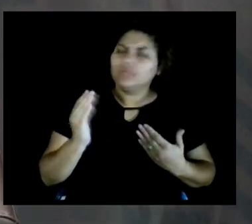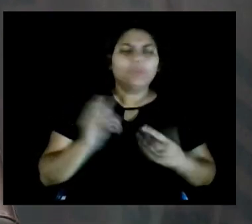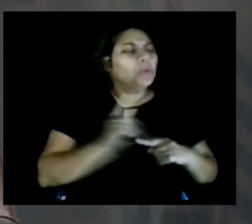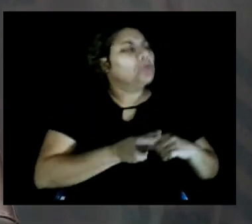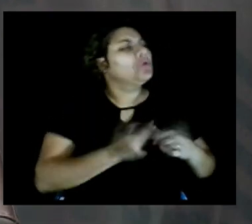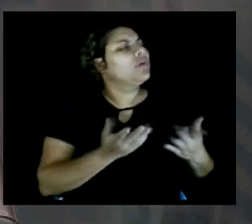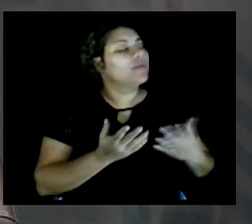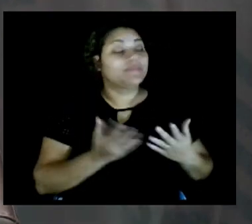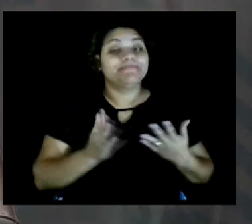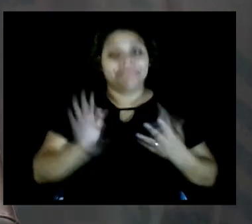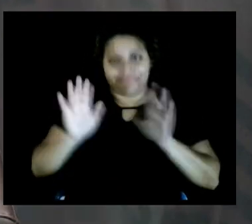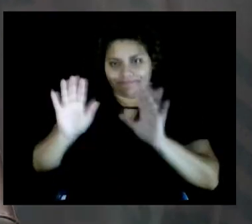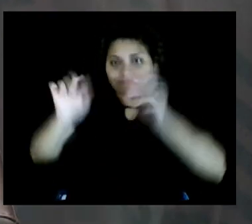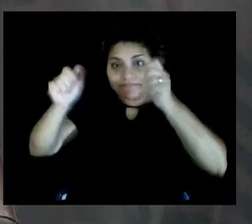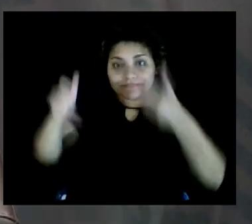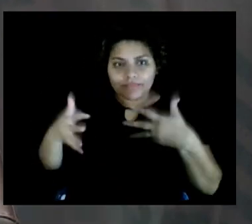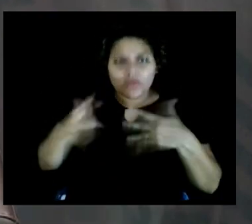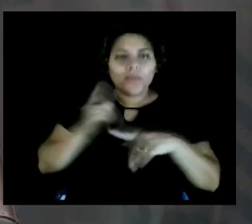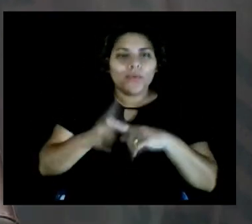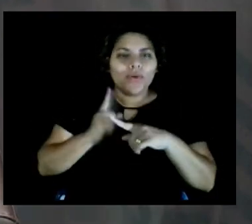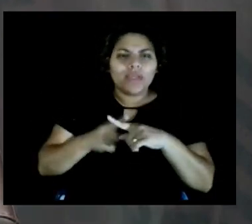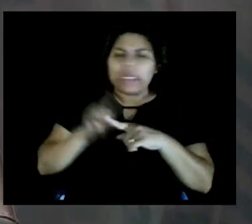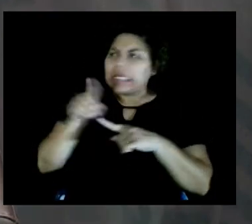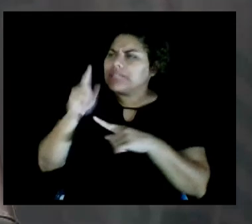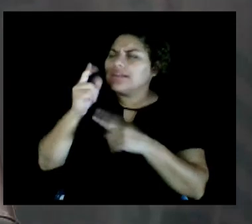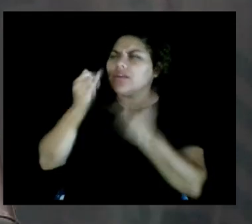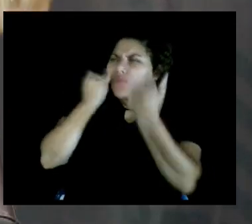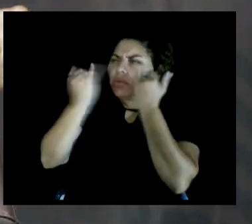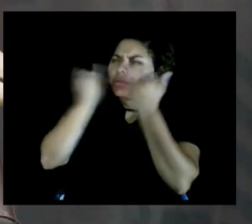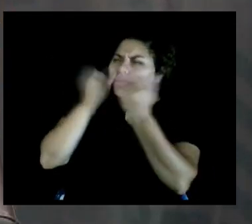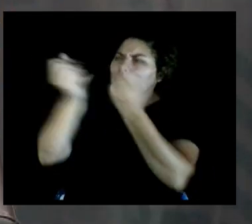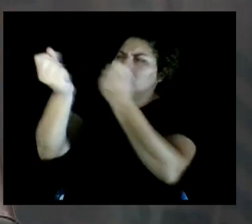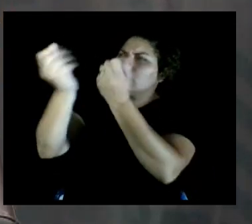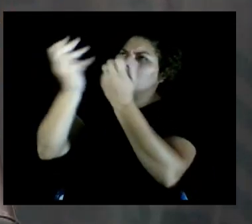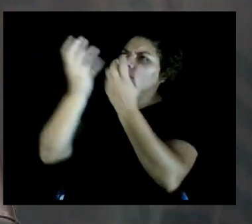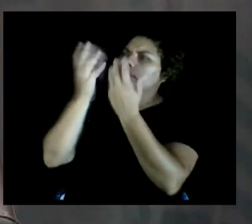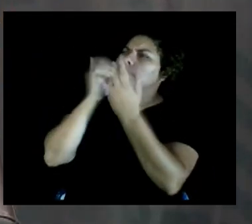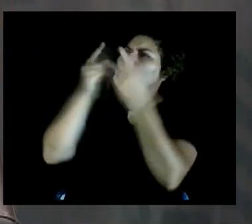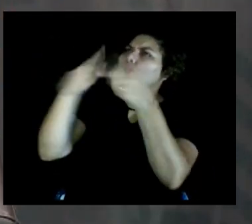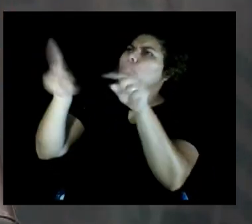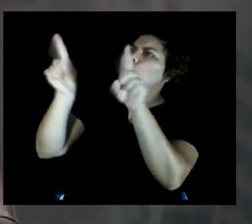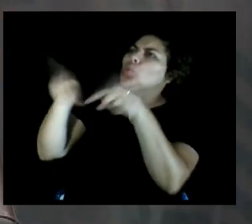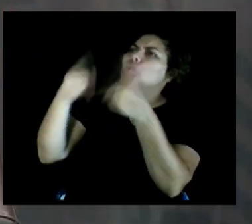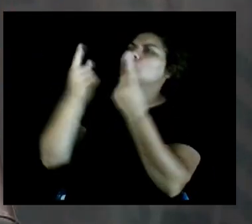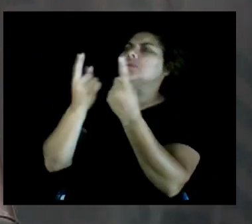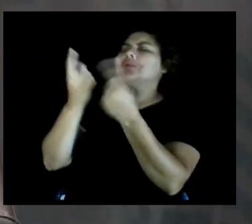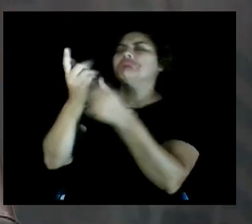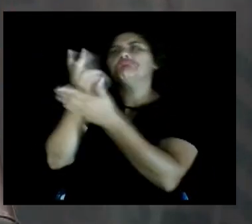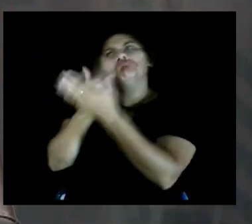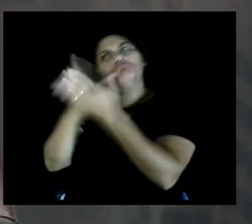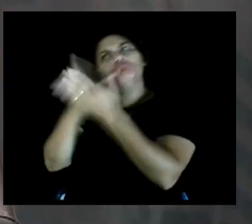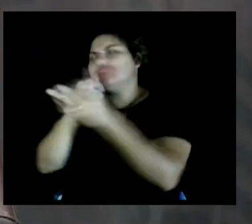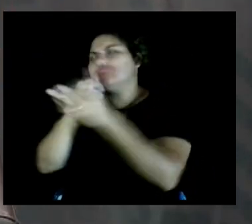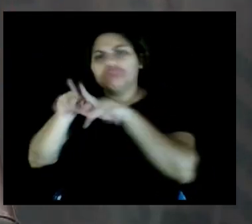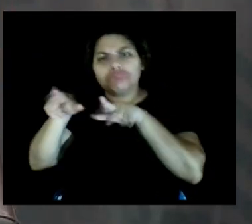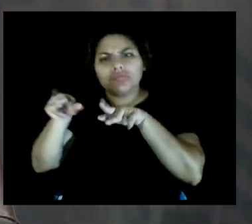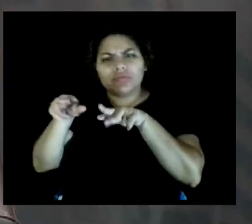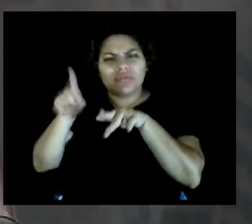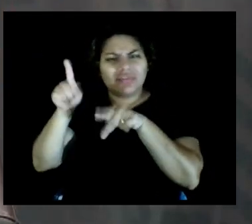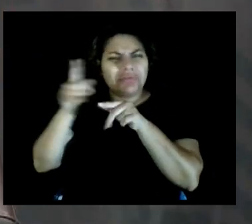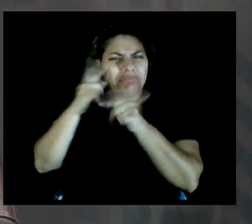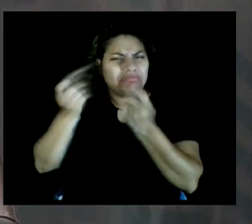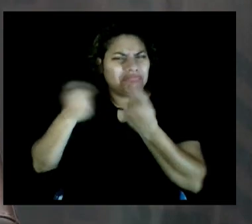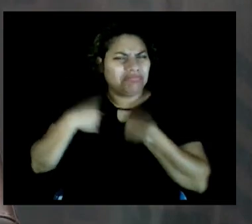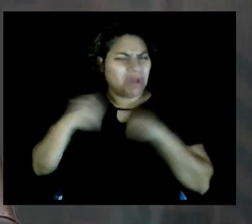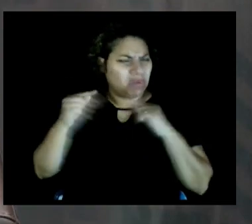o que está passando, essa informação que está sendo passada para mim através da música, do desenho, ou qualquer coisa, faz sentido para mim? E